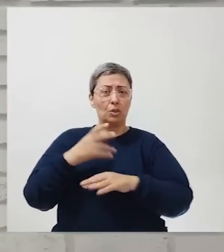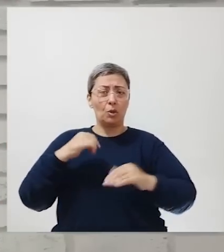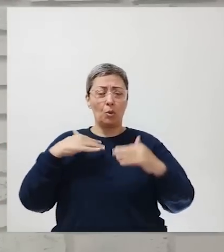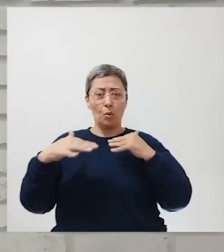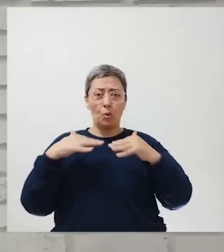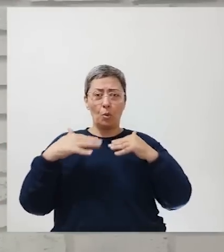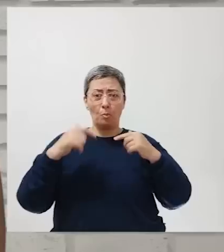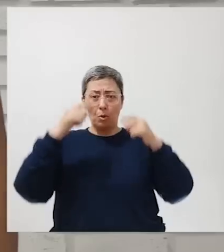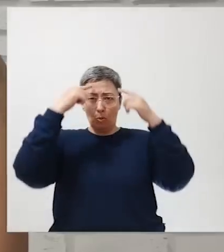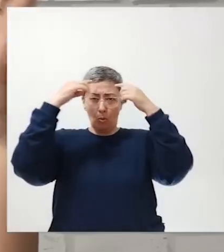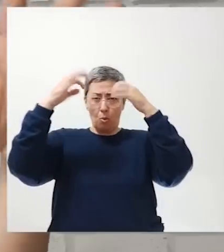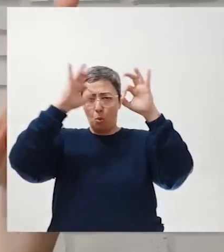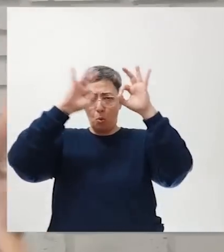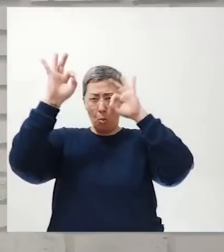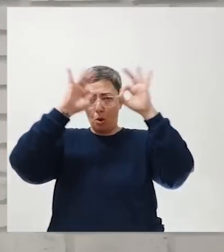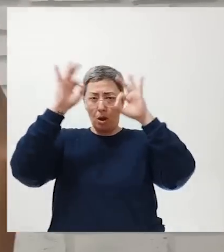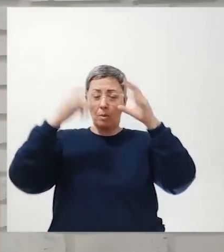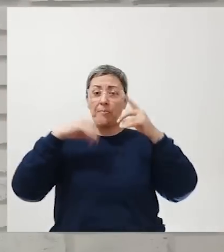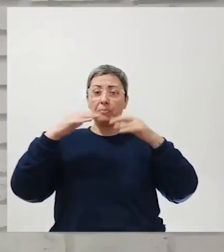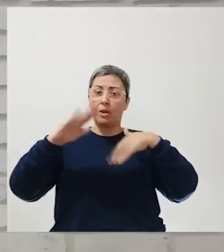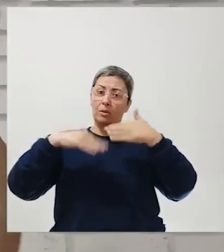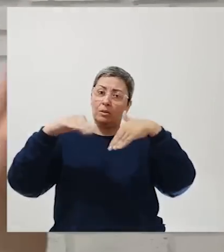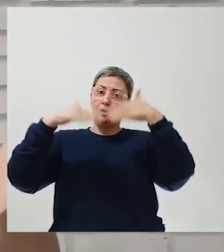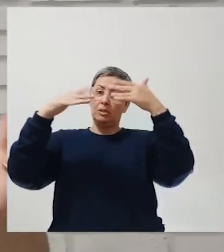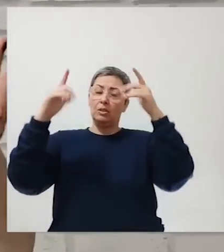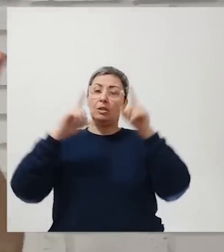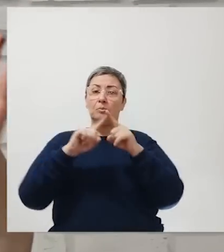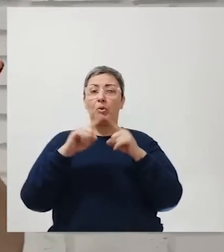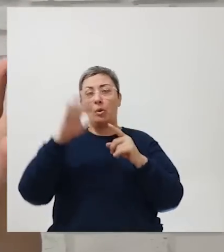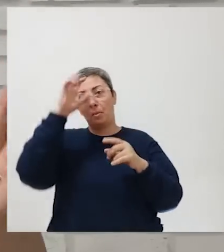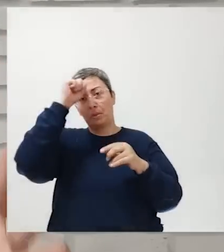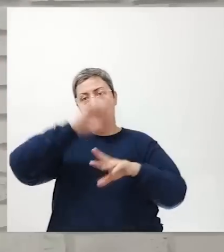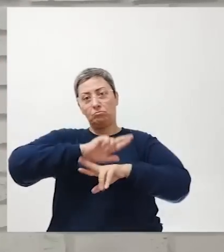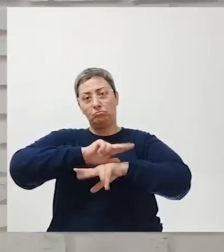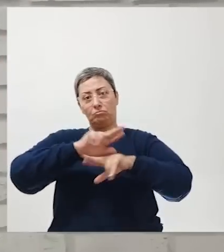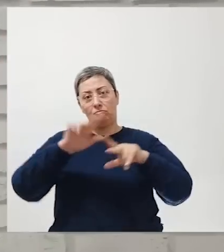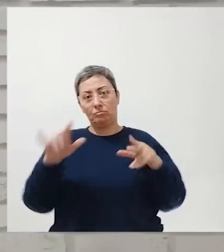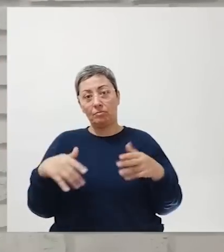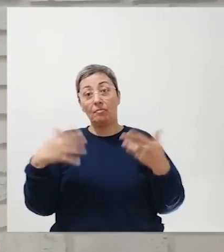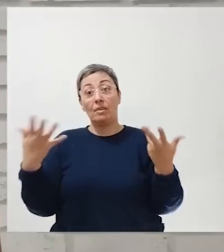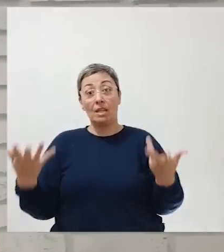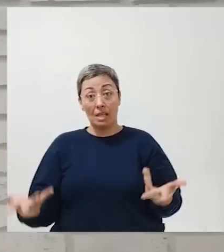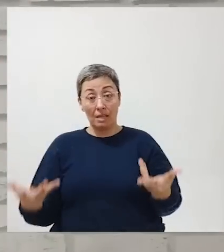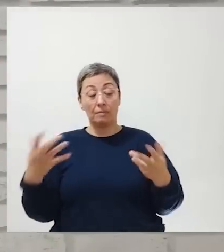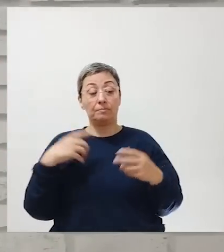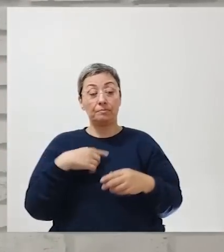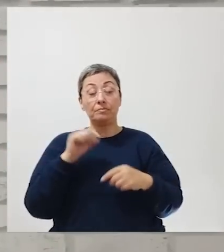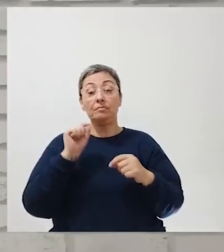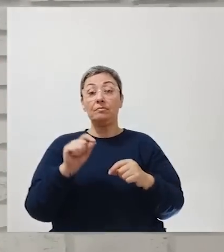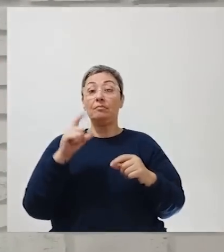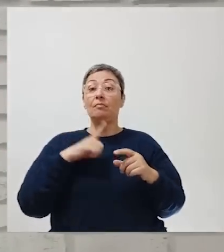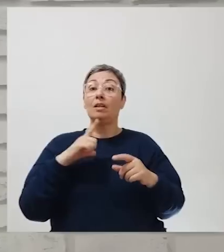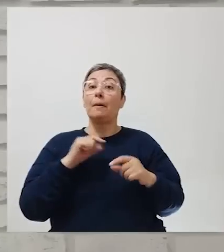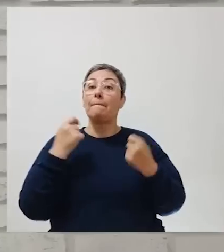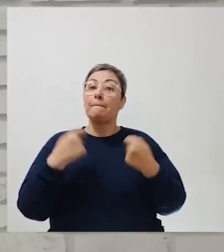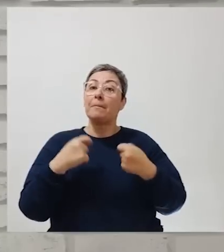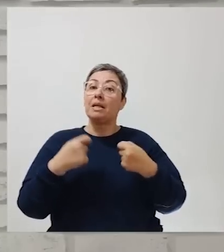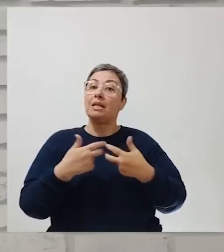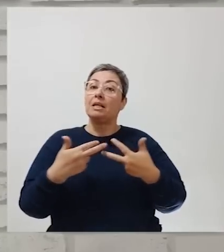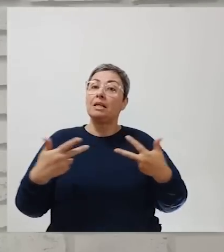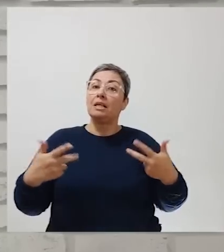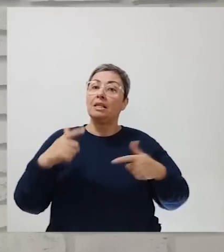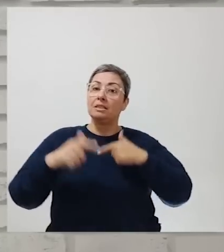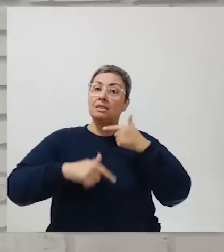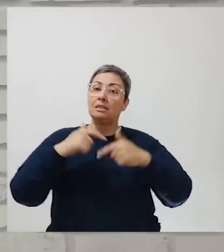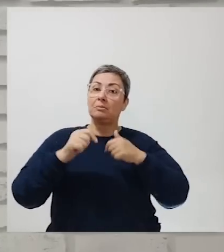movimentam o cérebro e promovem muitas aprendizagens. E é assim que tem que ser o trabalho com